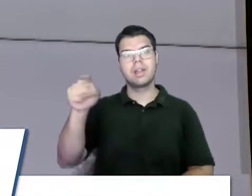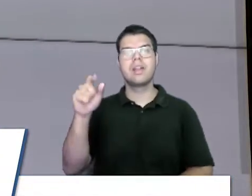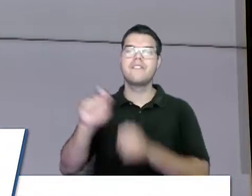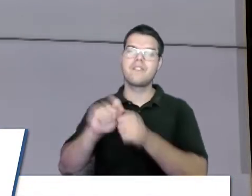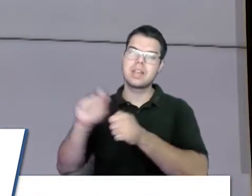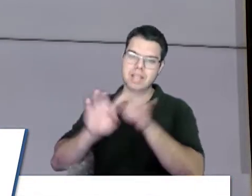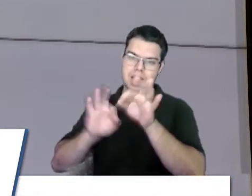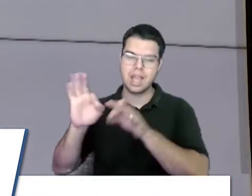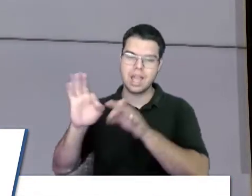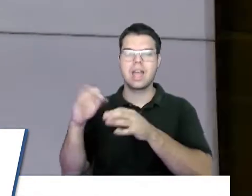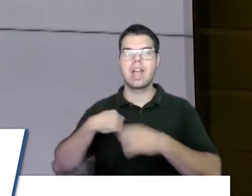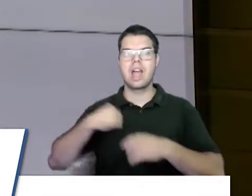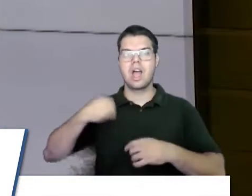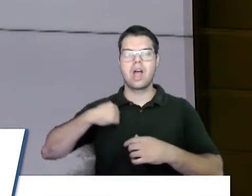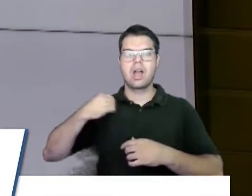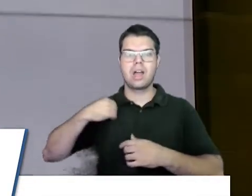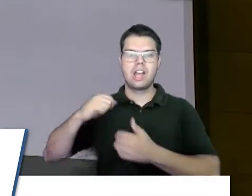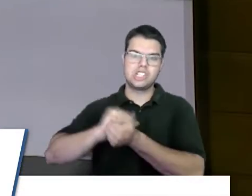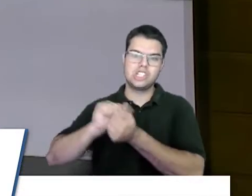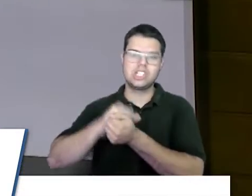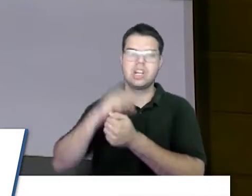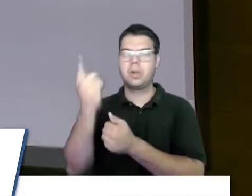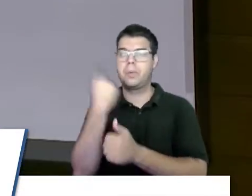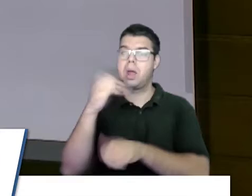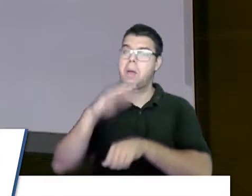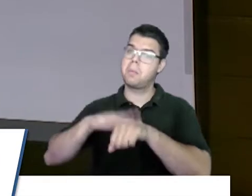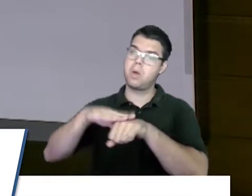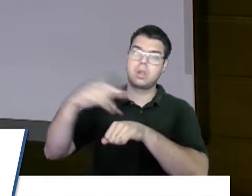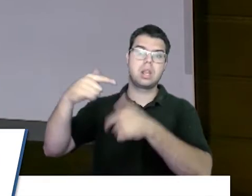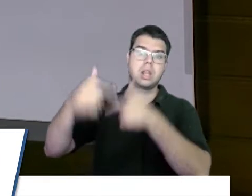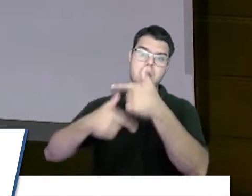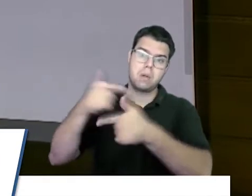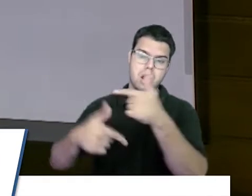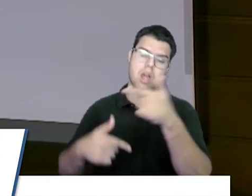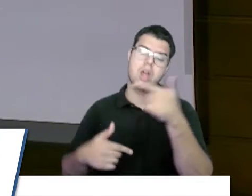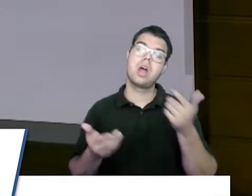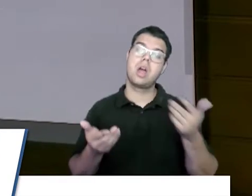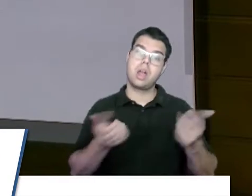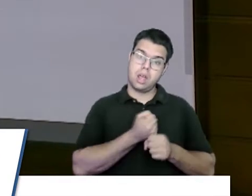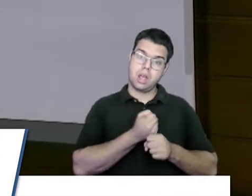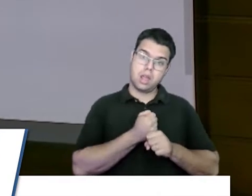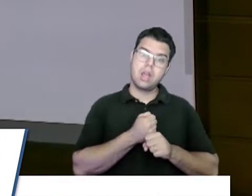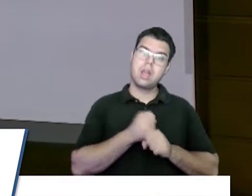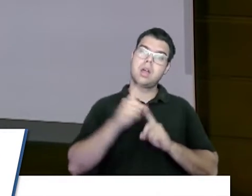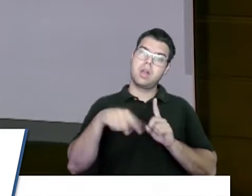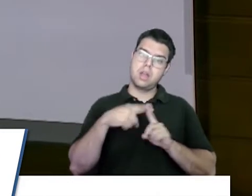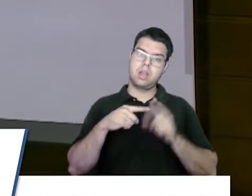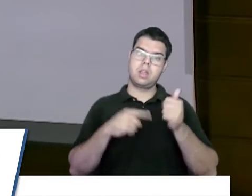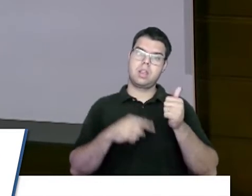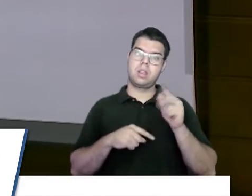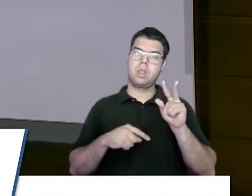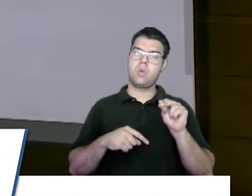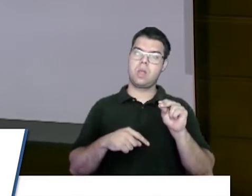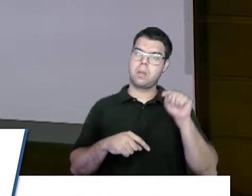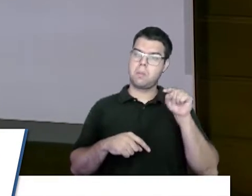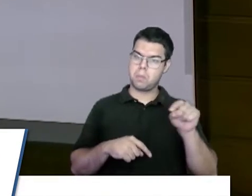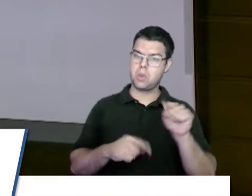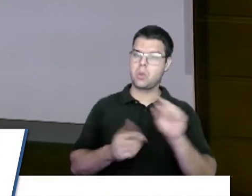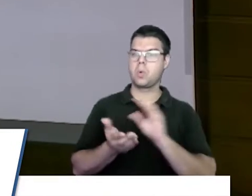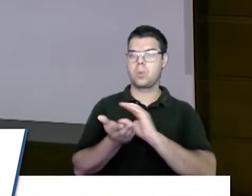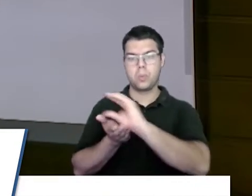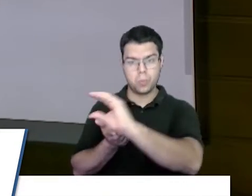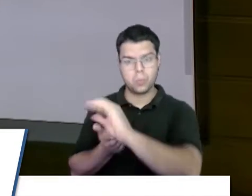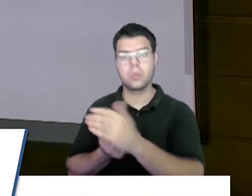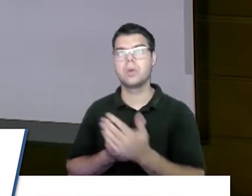se tornarem autossuficientes. Esse ano destinamos mais 150 mil de emendas parlamentares, deputado Roberto Engler. Das